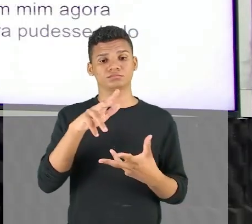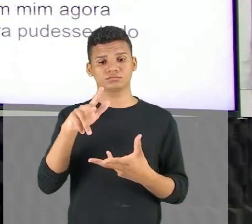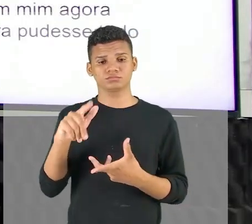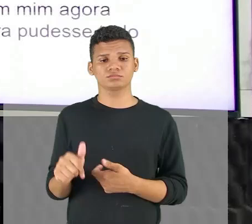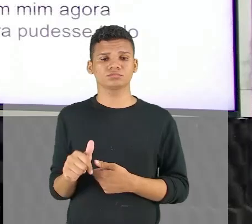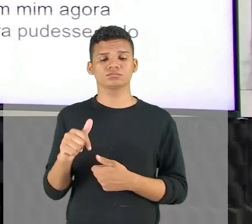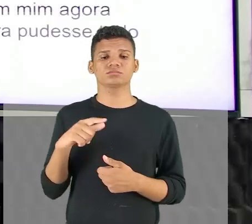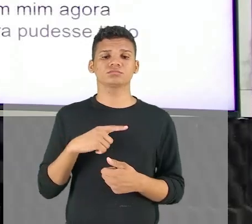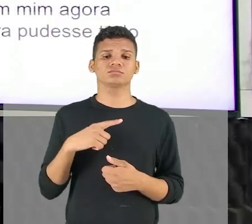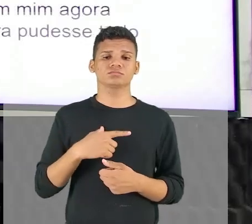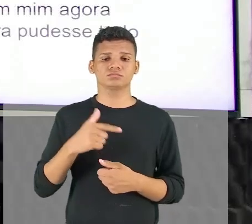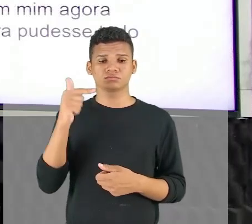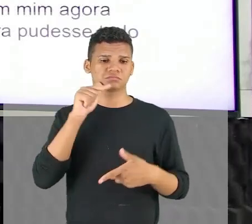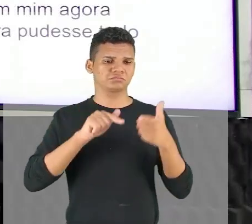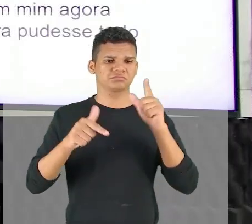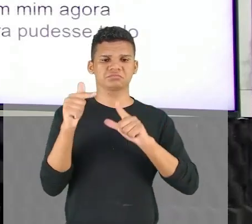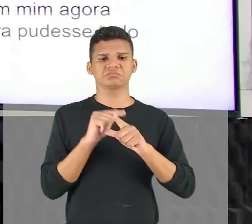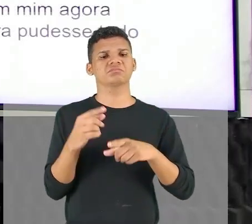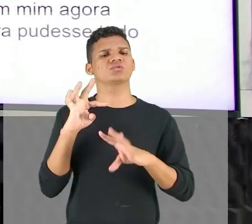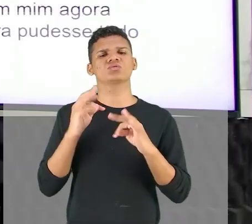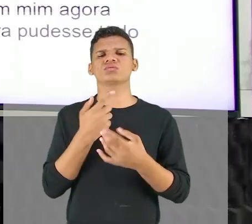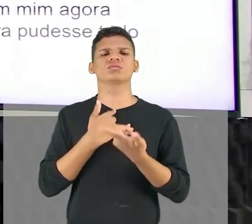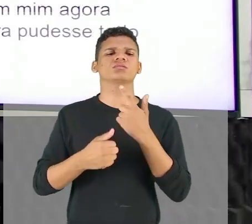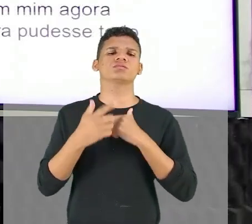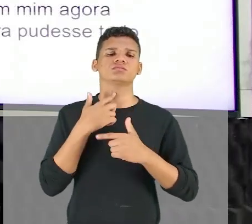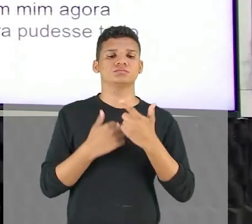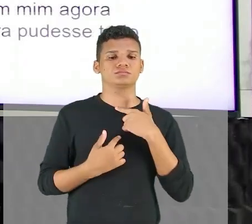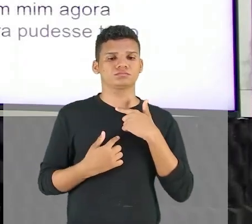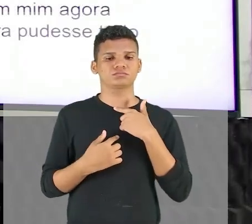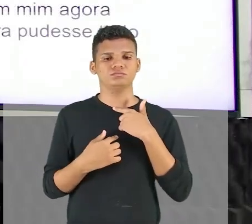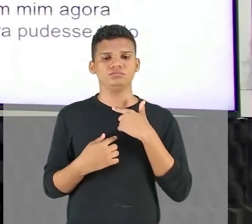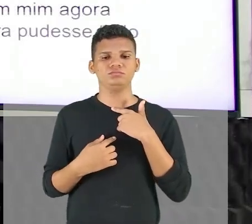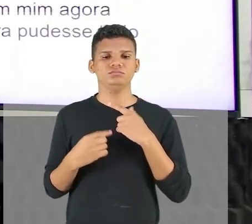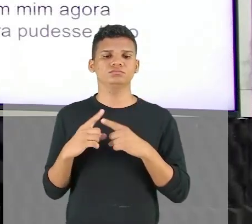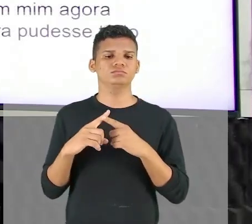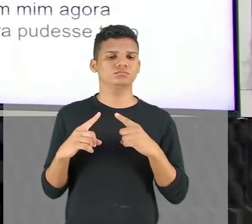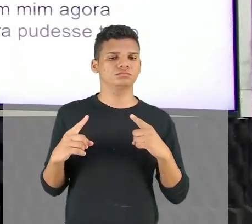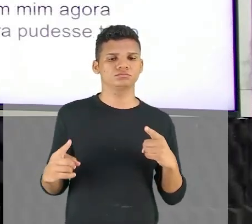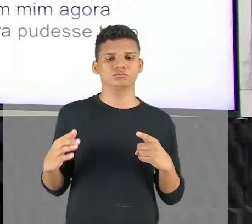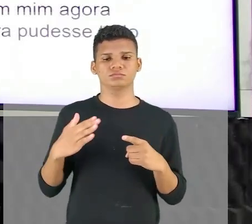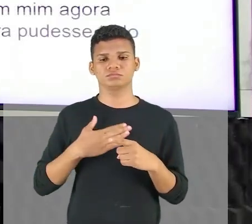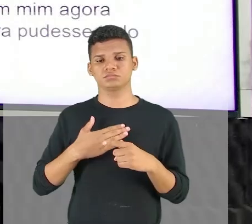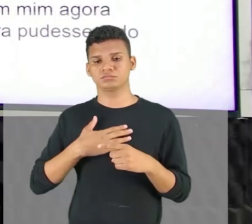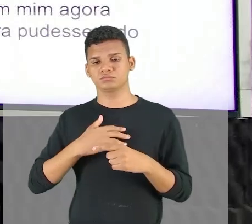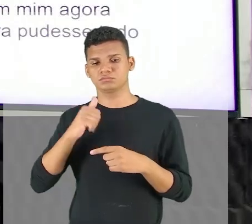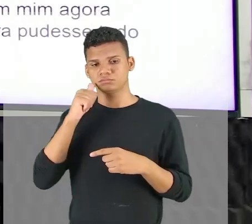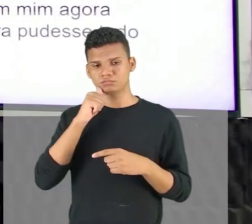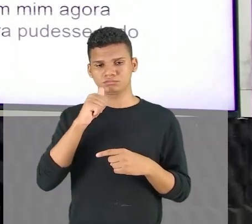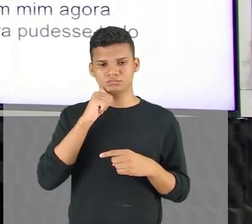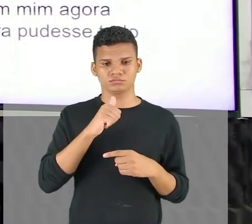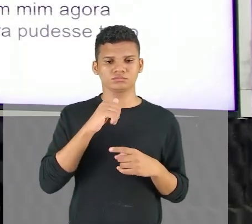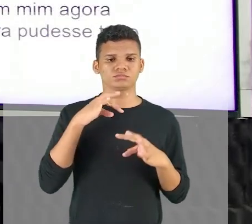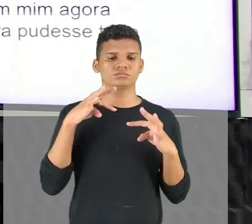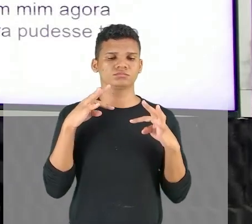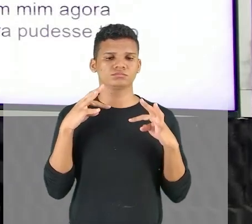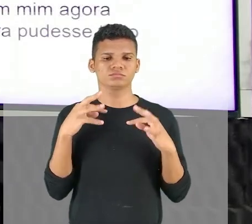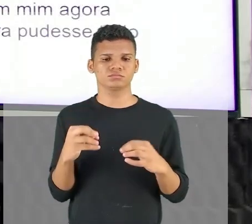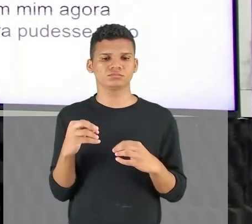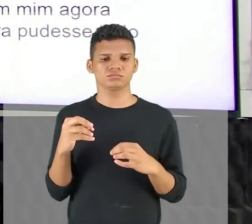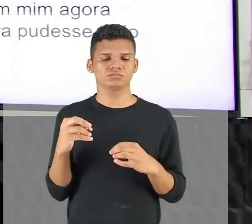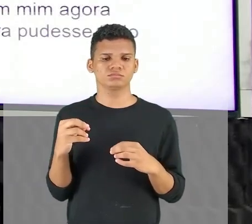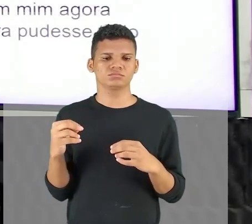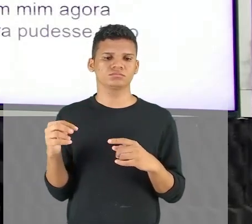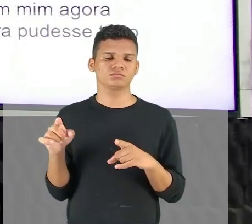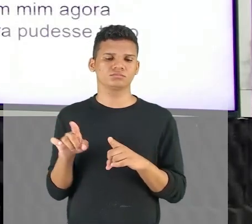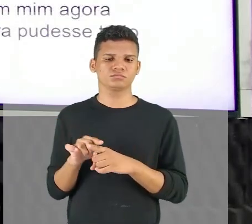masculino tudo me daria, tudo que eu quisesse ter, que nada, minha porção mulher, que até então se